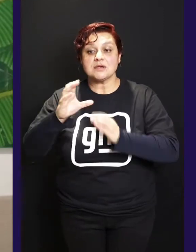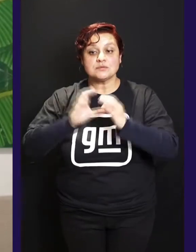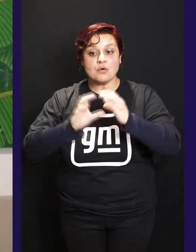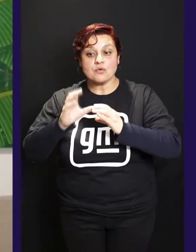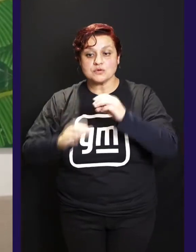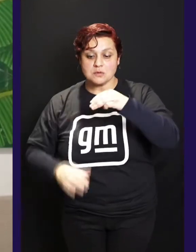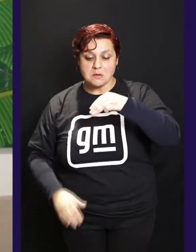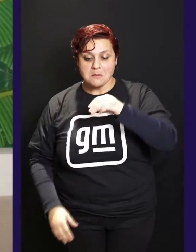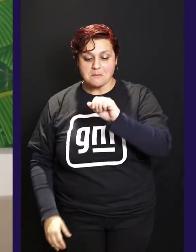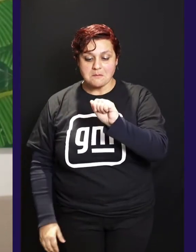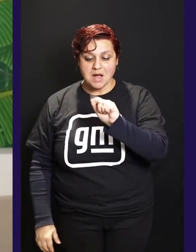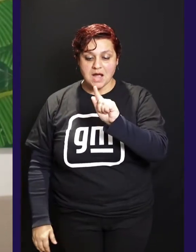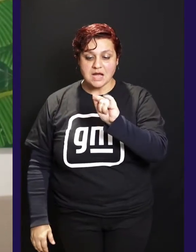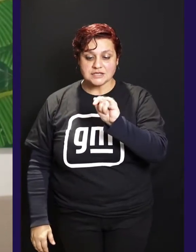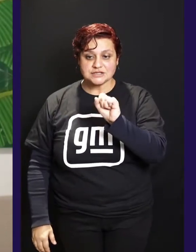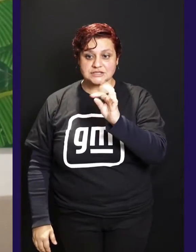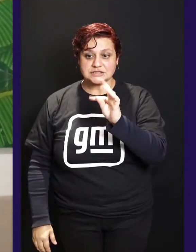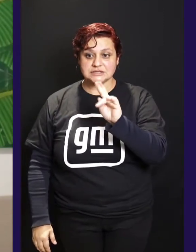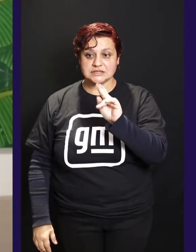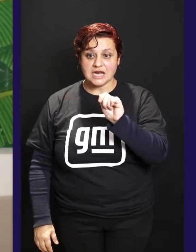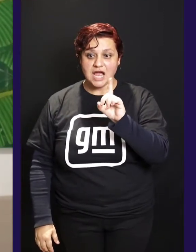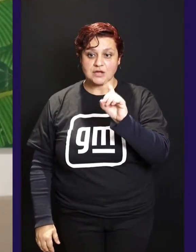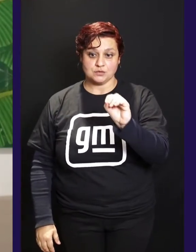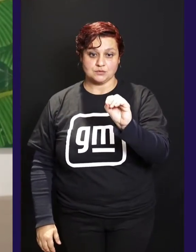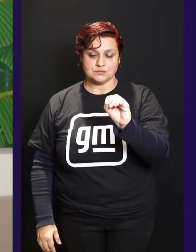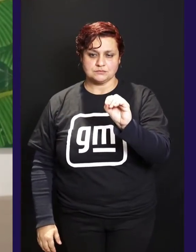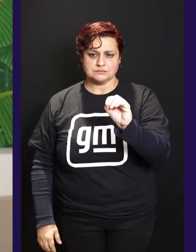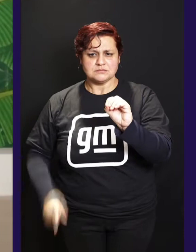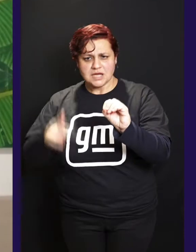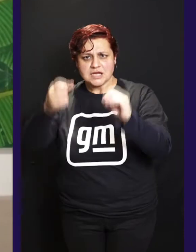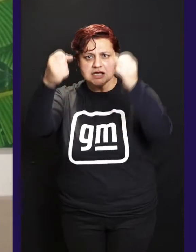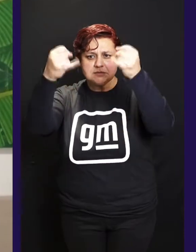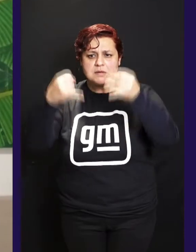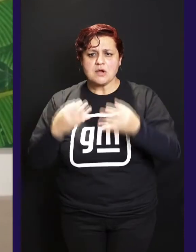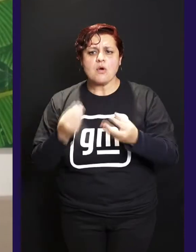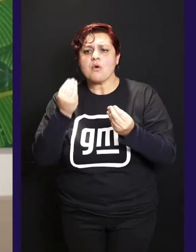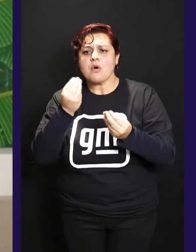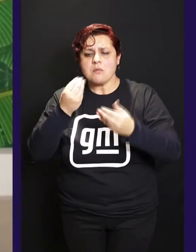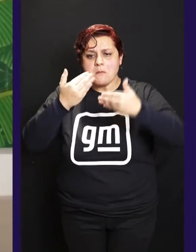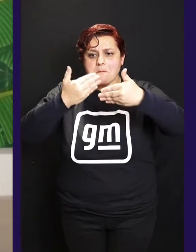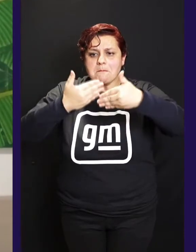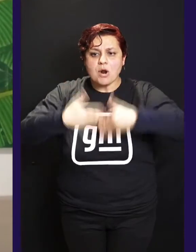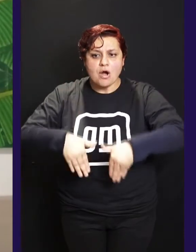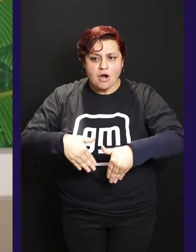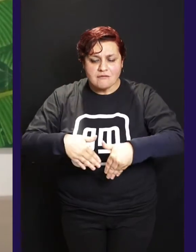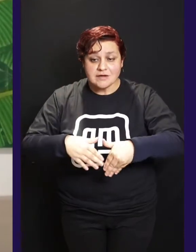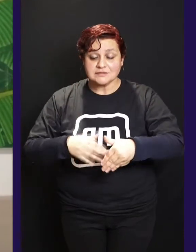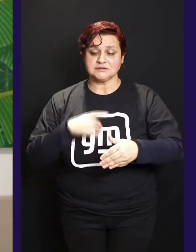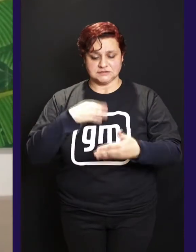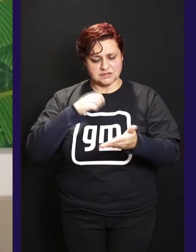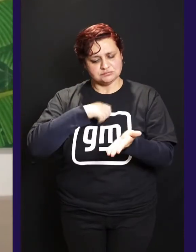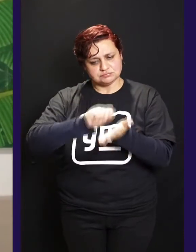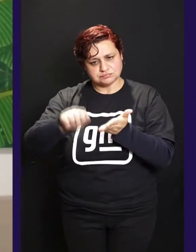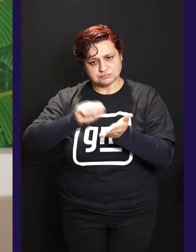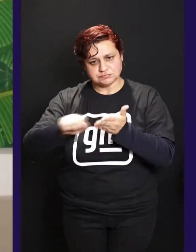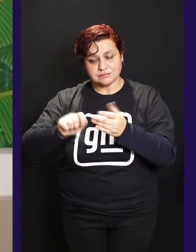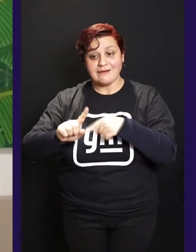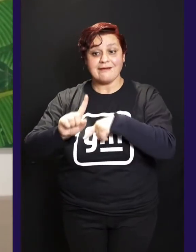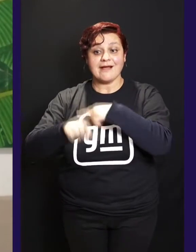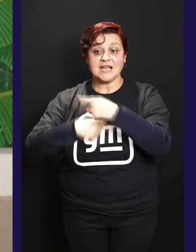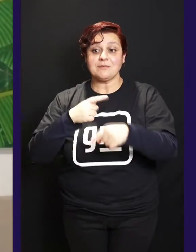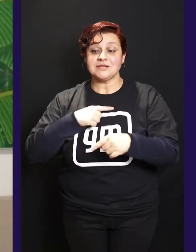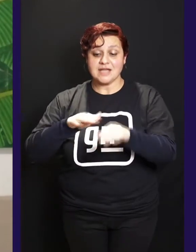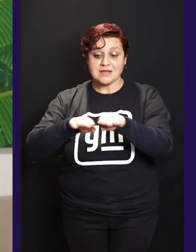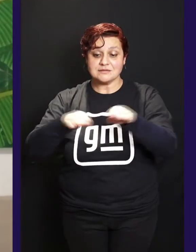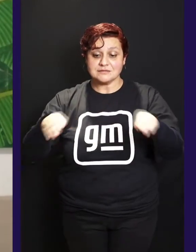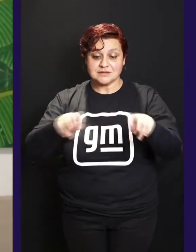explicar como que era a prova, e que ao final da prova havia uma banca avaliadora.